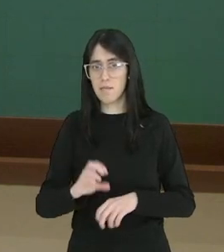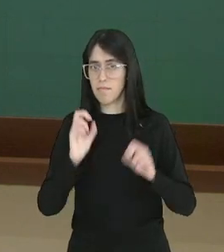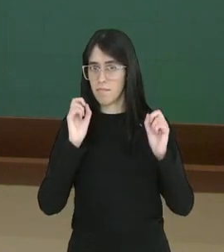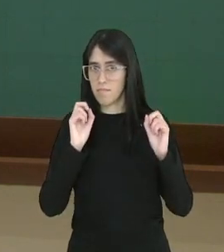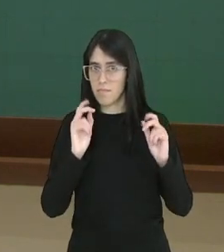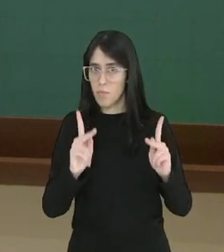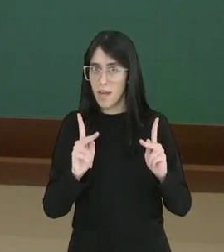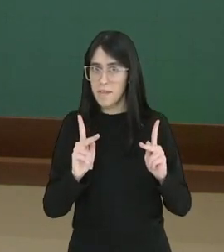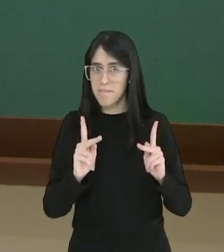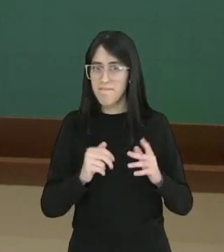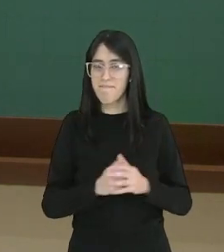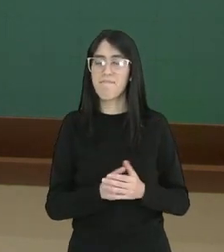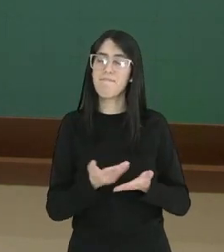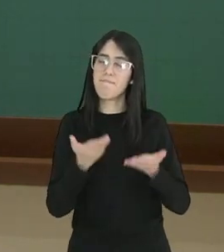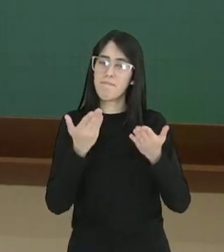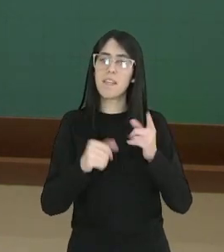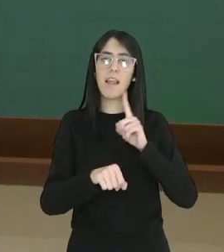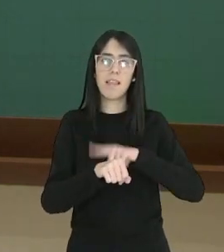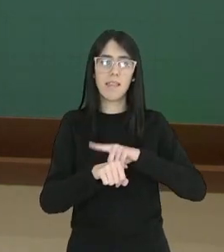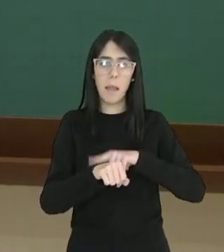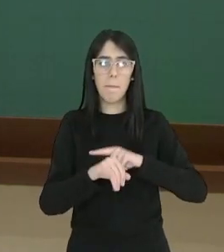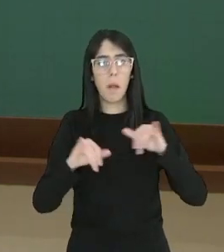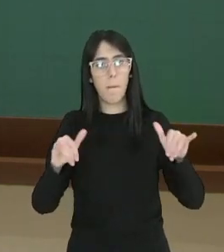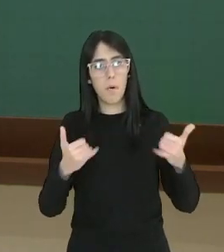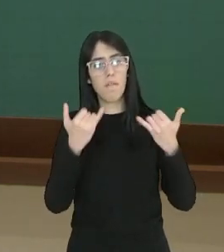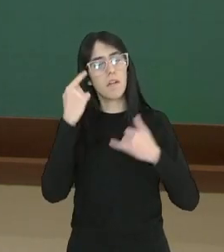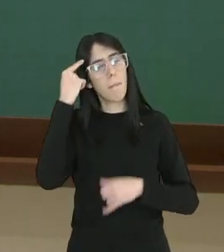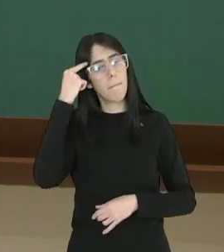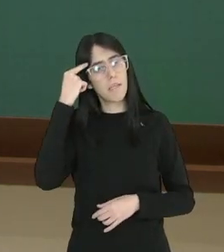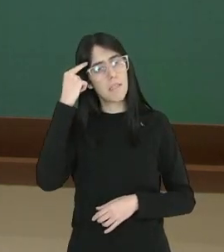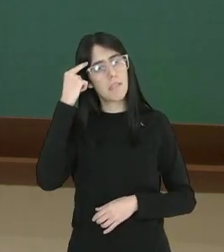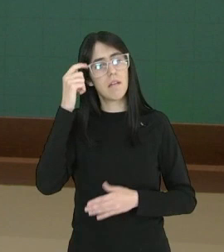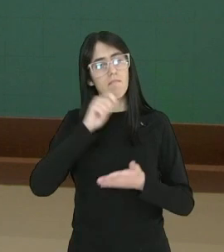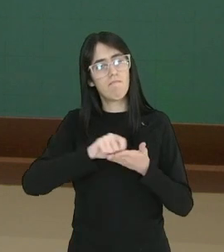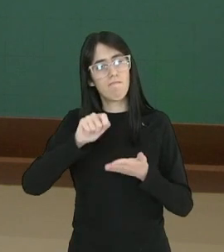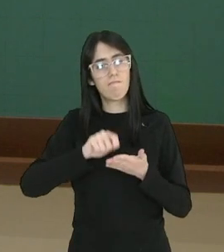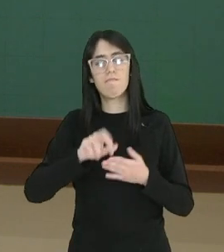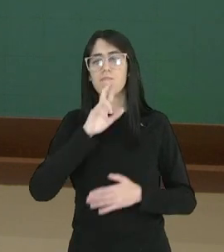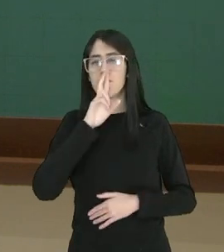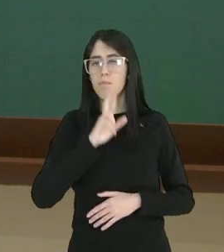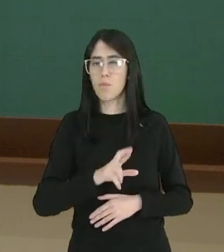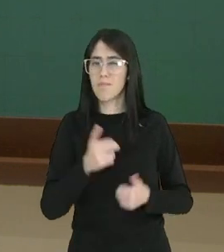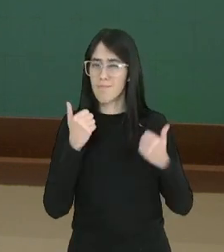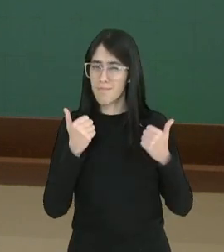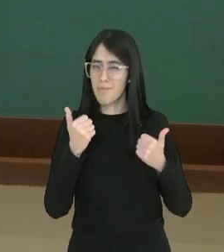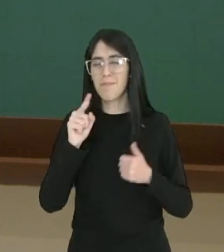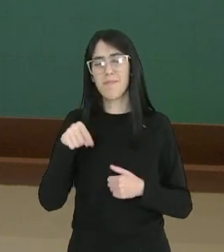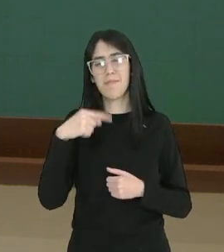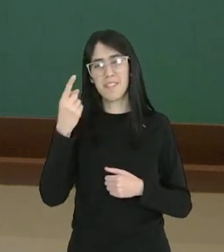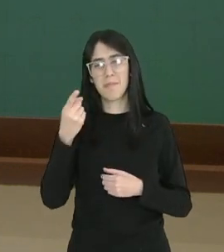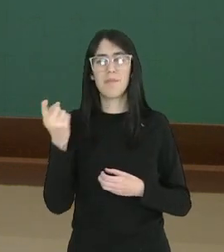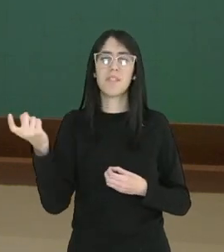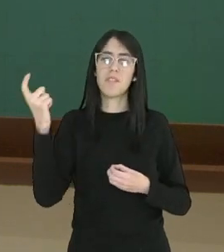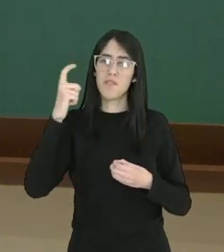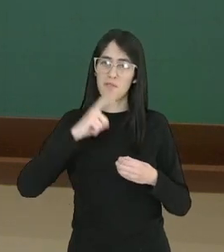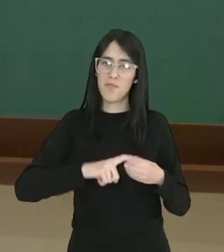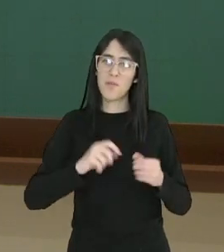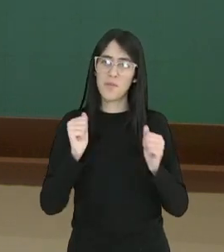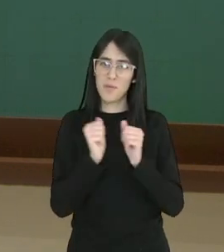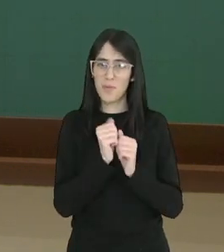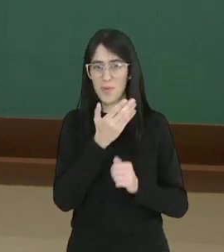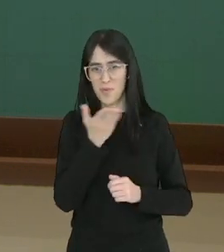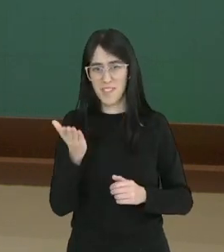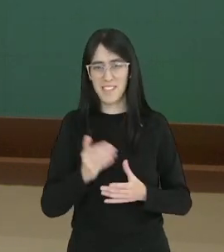A, B e C. Então, a professora vai dar um tempinho para vocês fazerem a atividade e na sequência eu volto